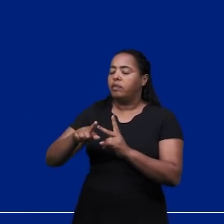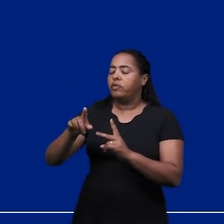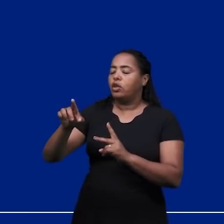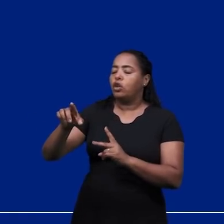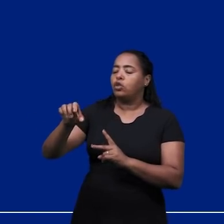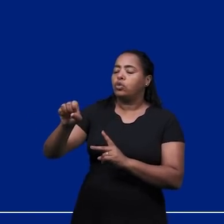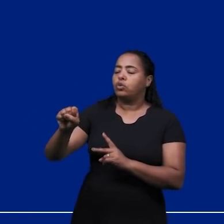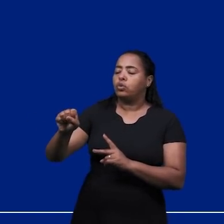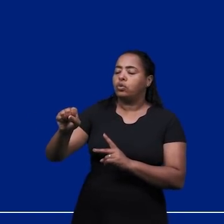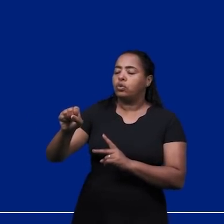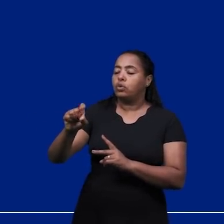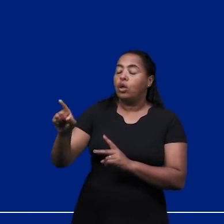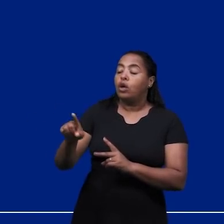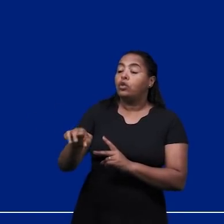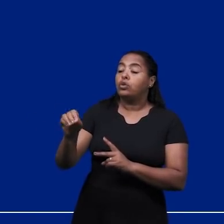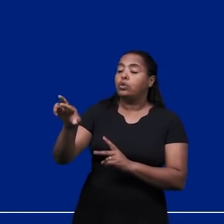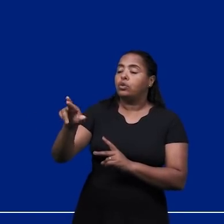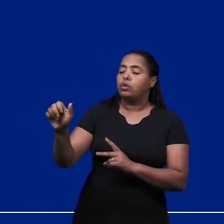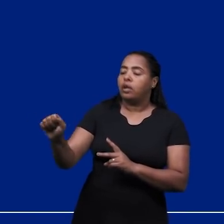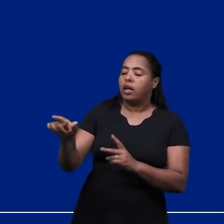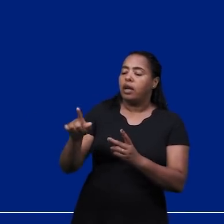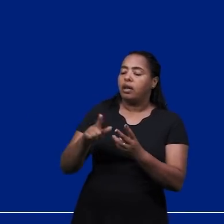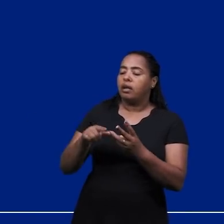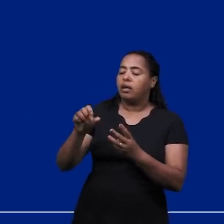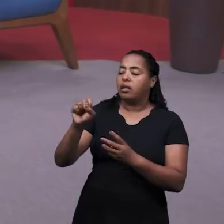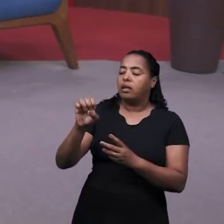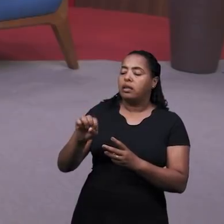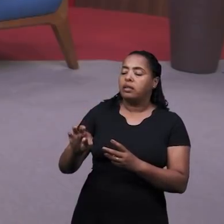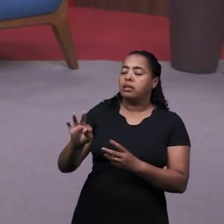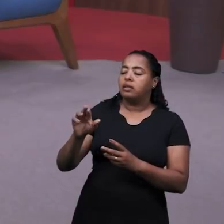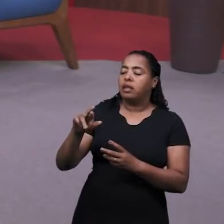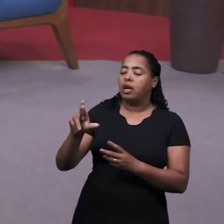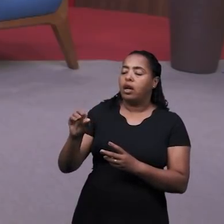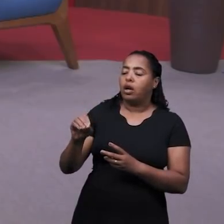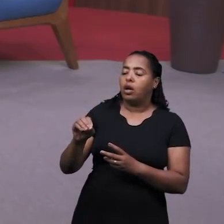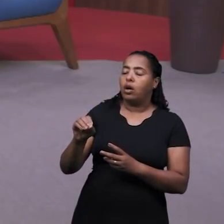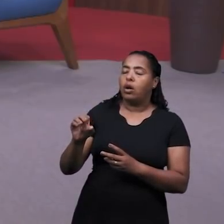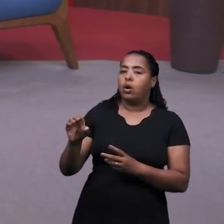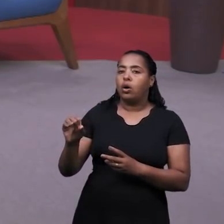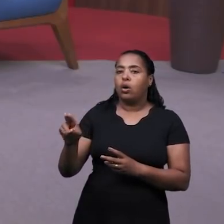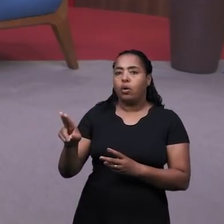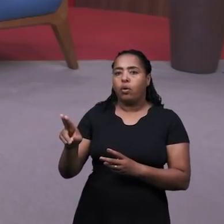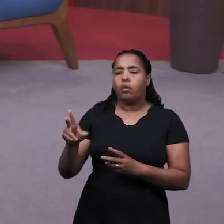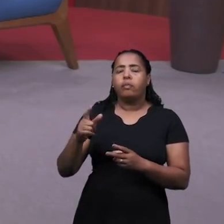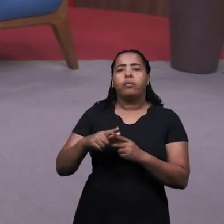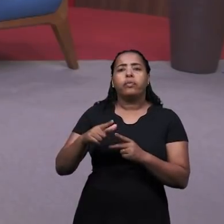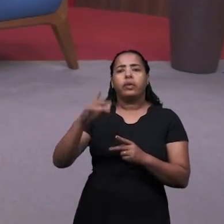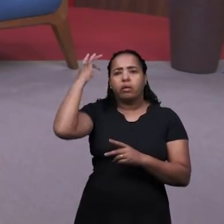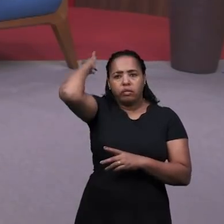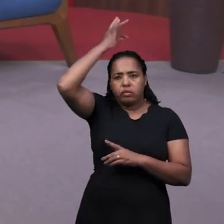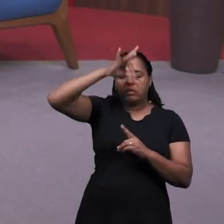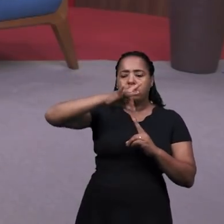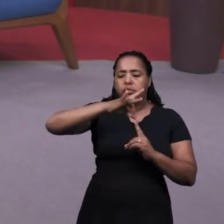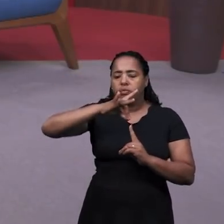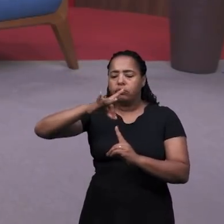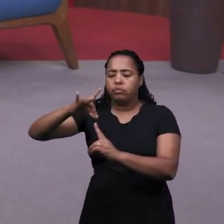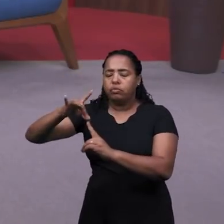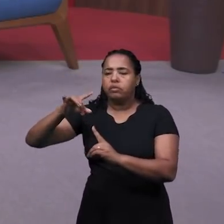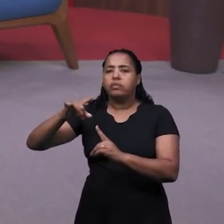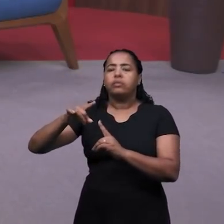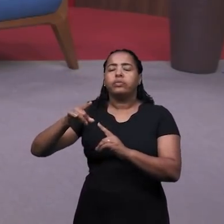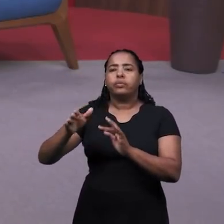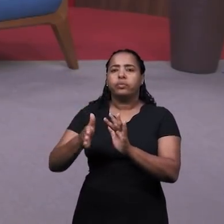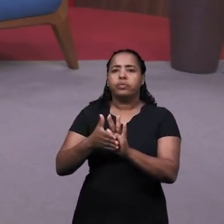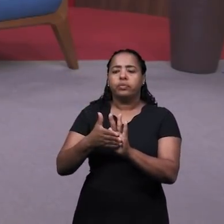Estaol. Então ali já havia uma ação do Espírito Santo dirigindo Sansão no sentido de que o projeto de Deus fosse